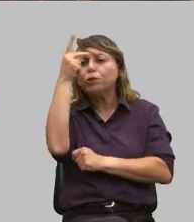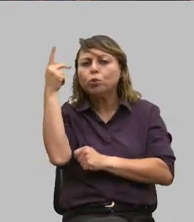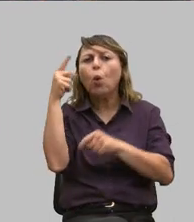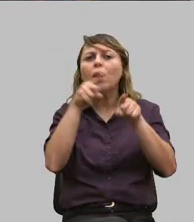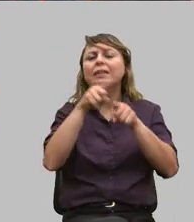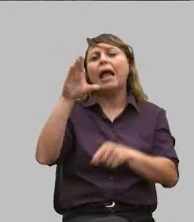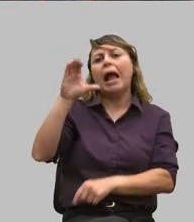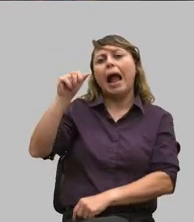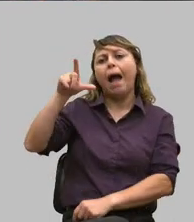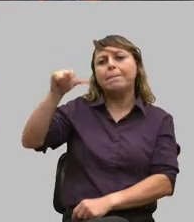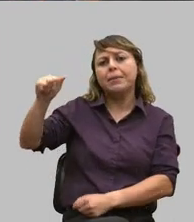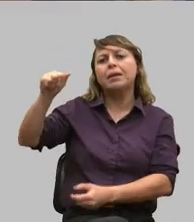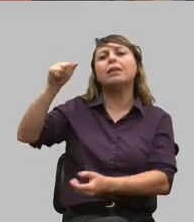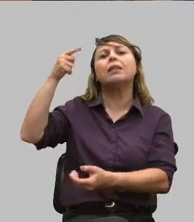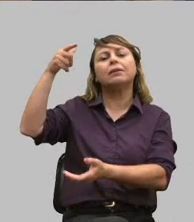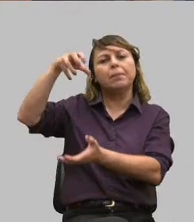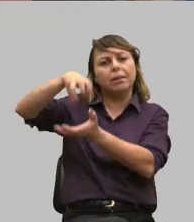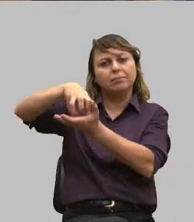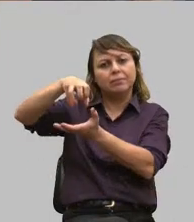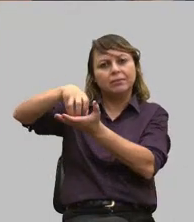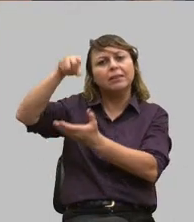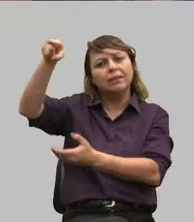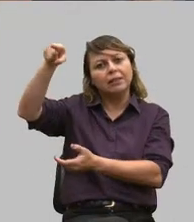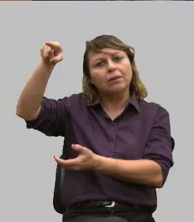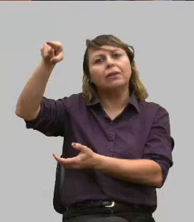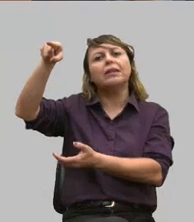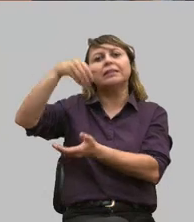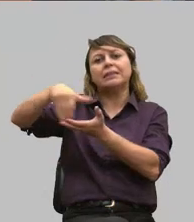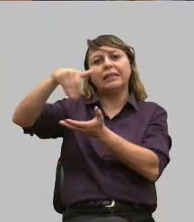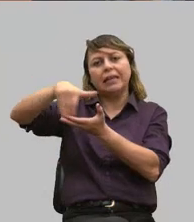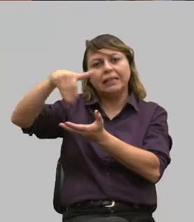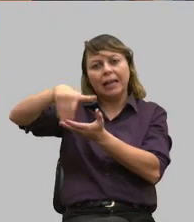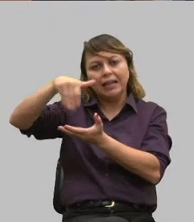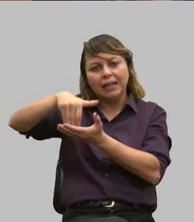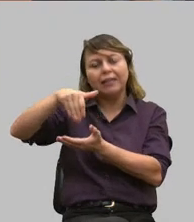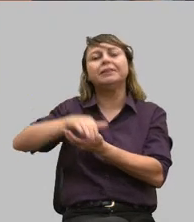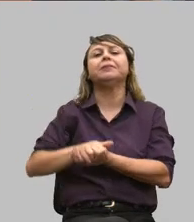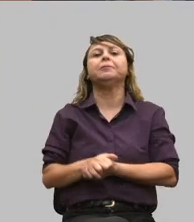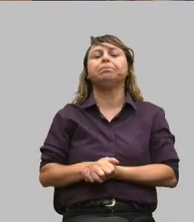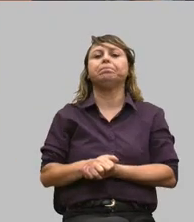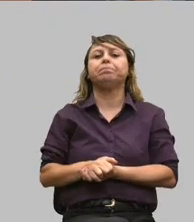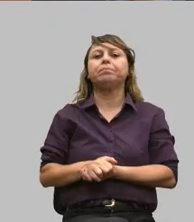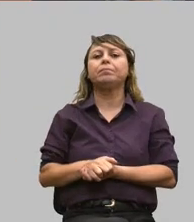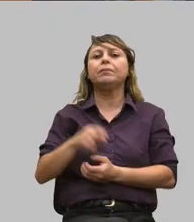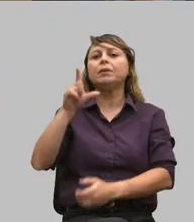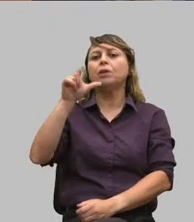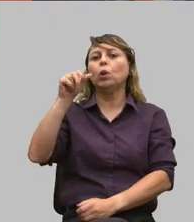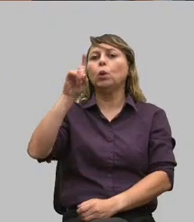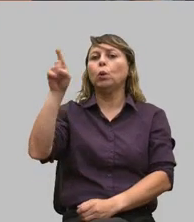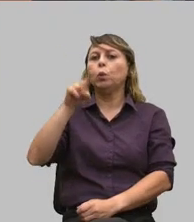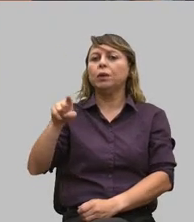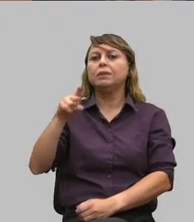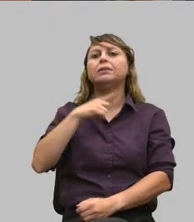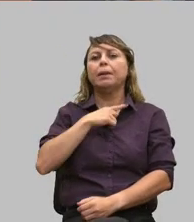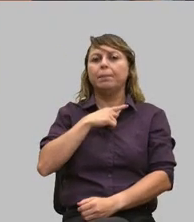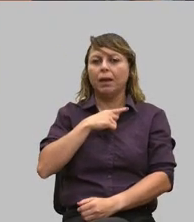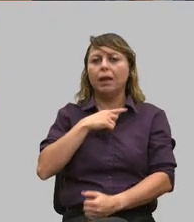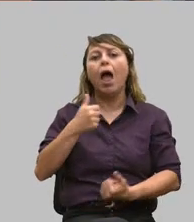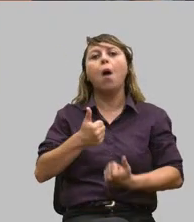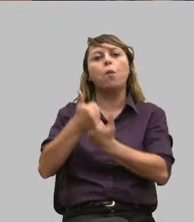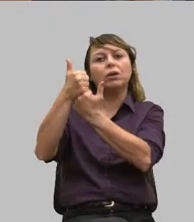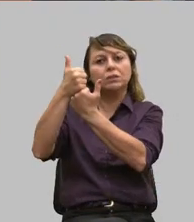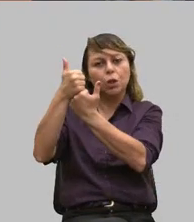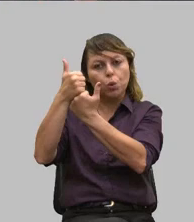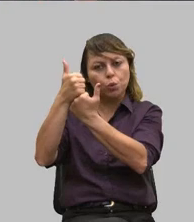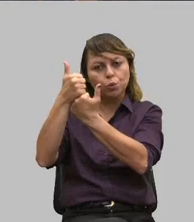subsecretária da pasta da secretaria mais robusta que nós temos temos o luí aqui que é meu assessor trabalha